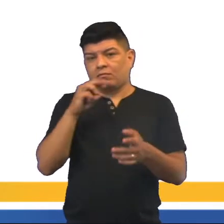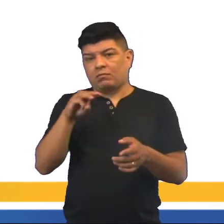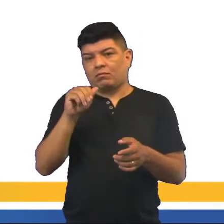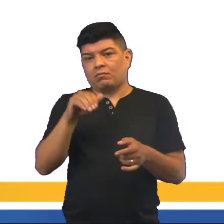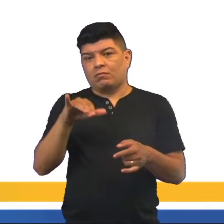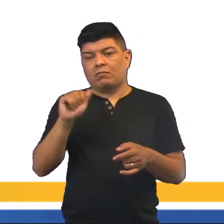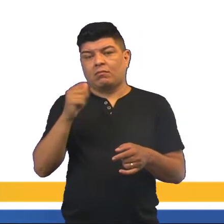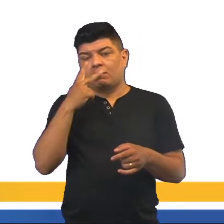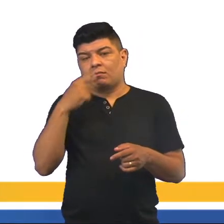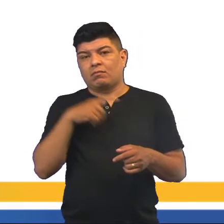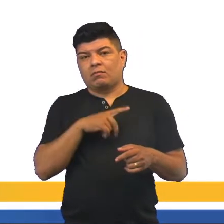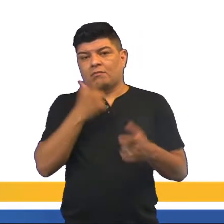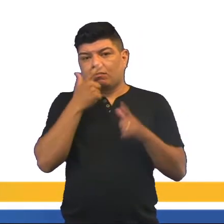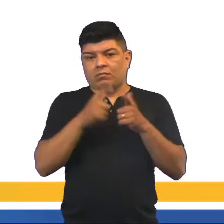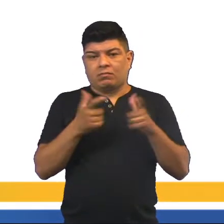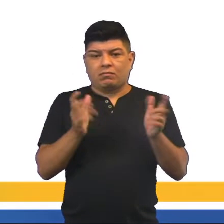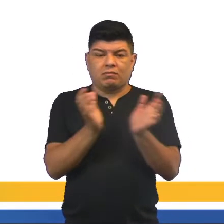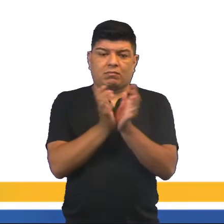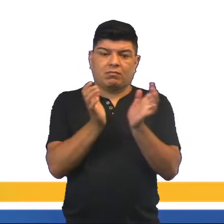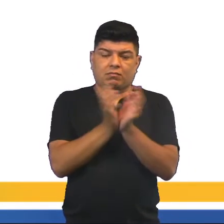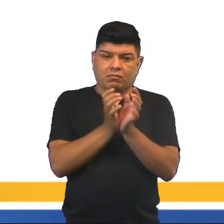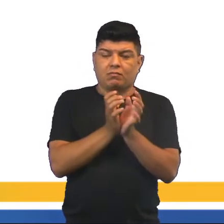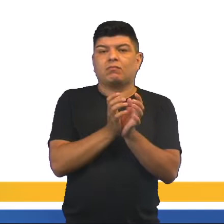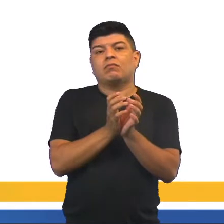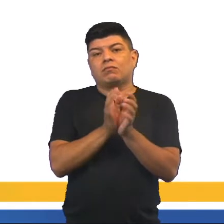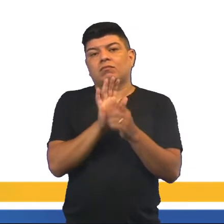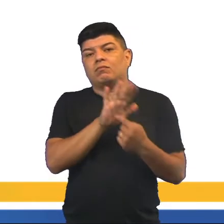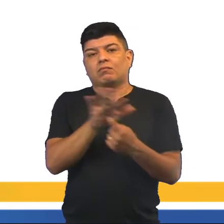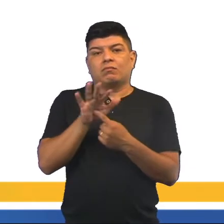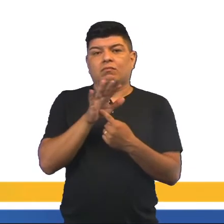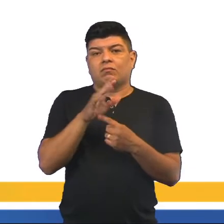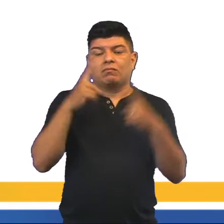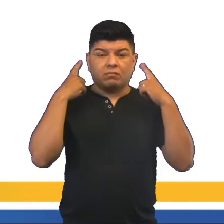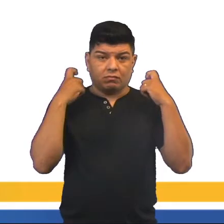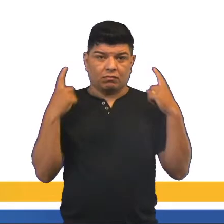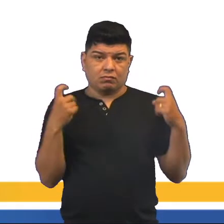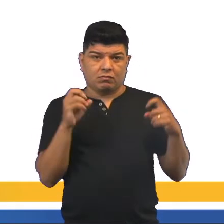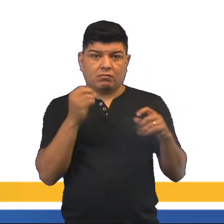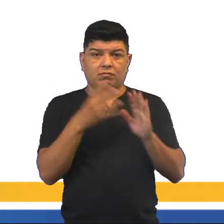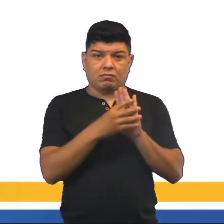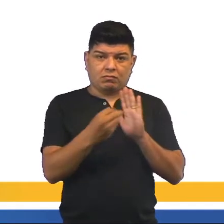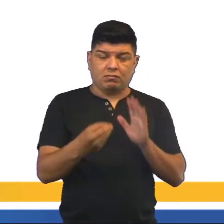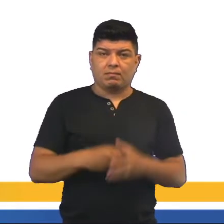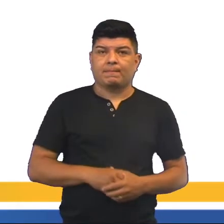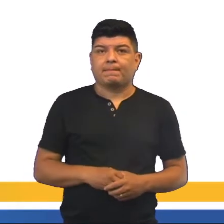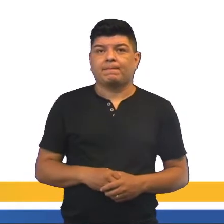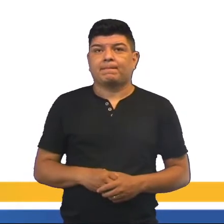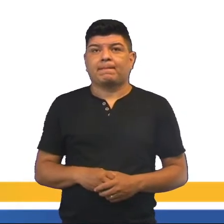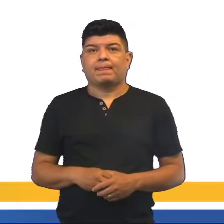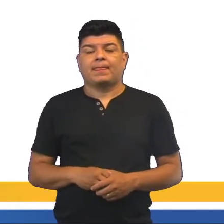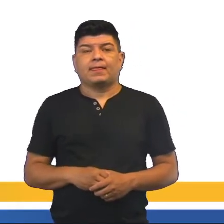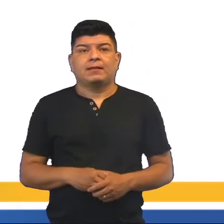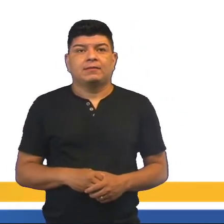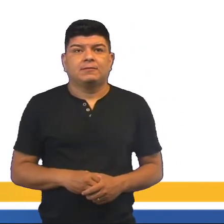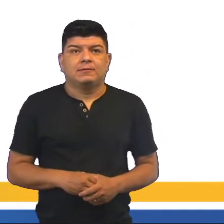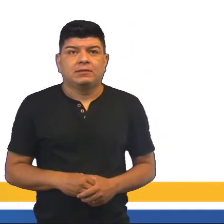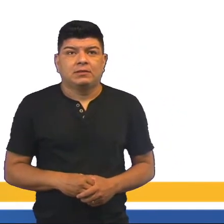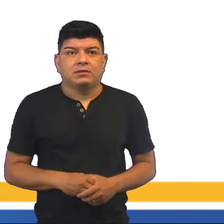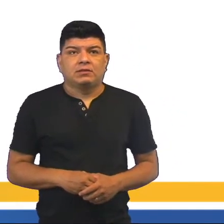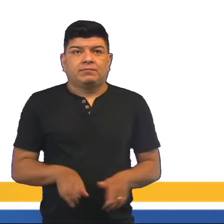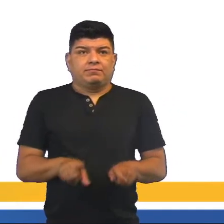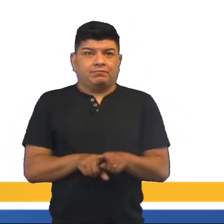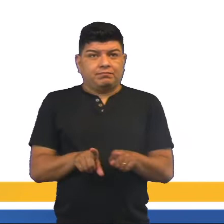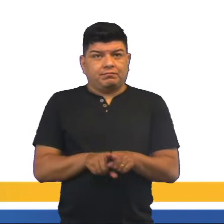maia contava com um extenso conjunto de caracteres que representavam sons ou símbolos. Além